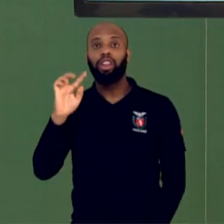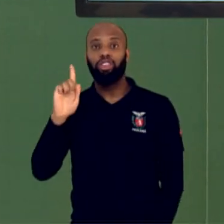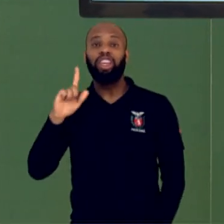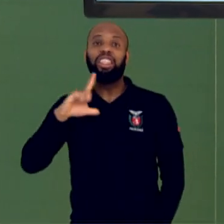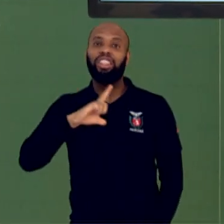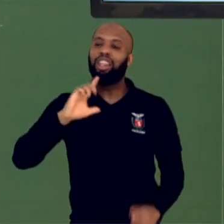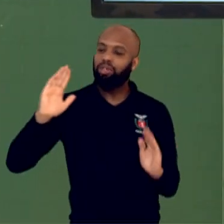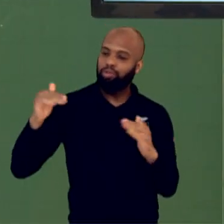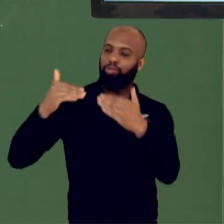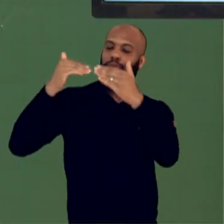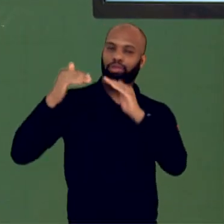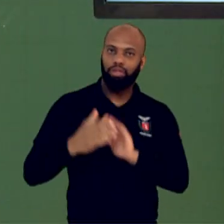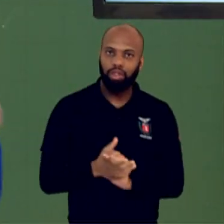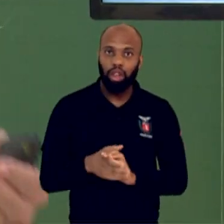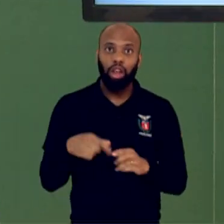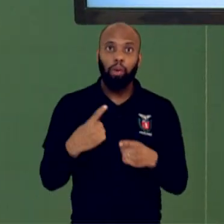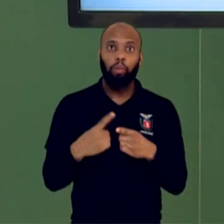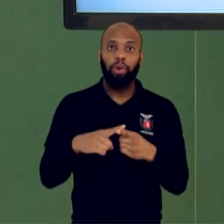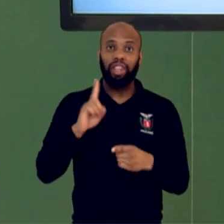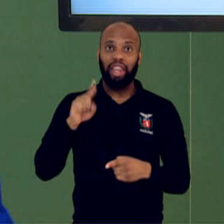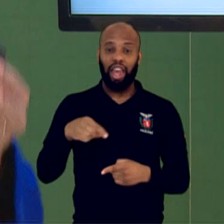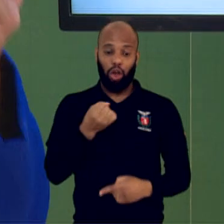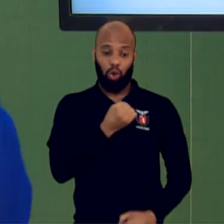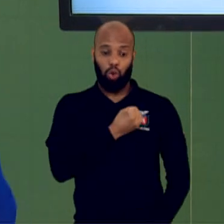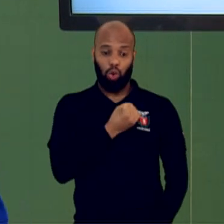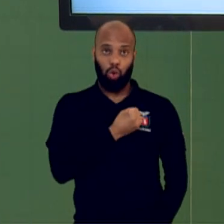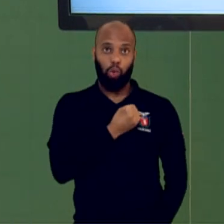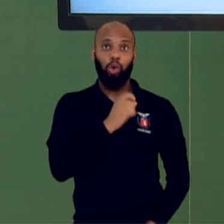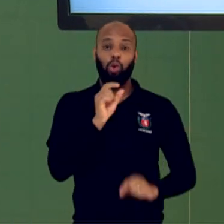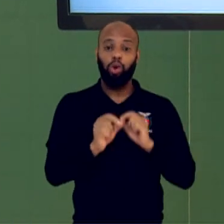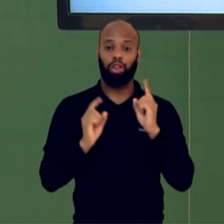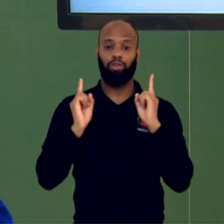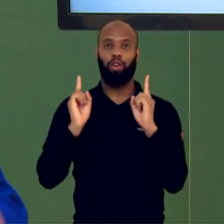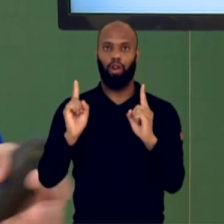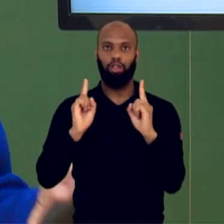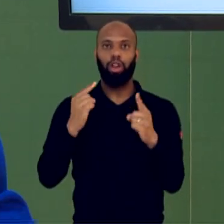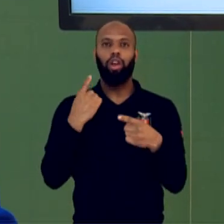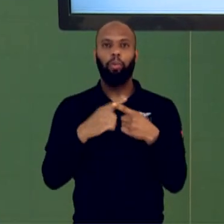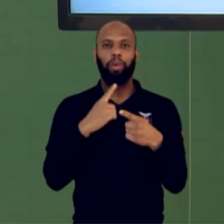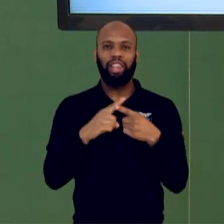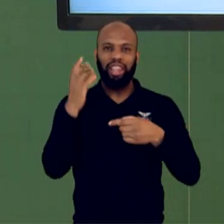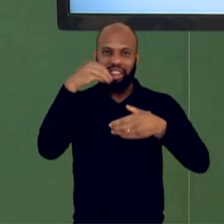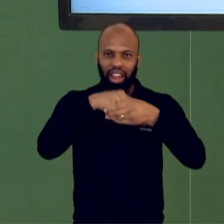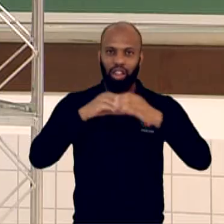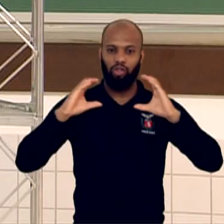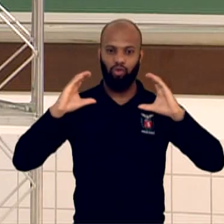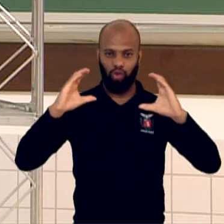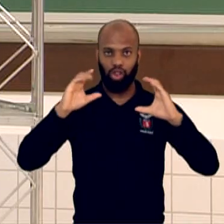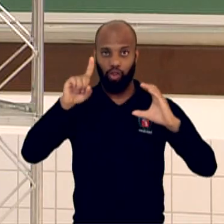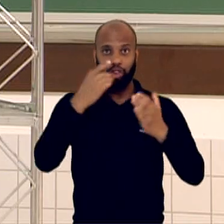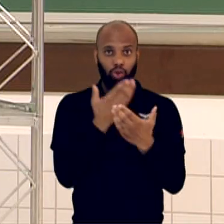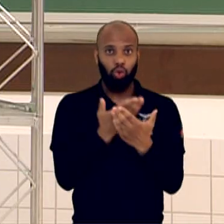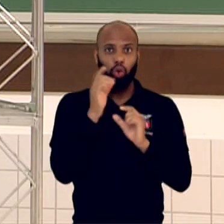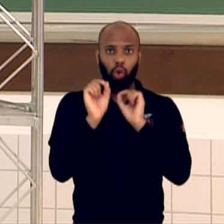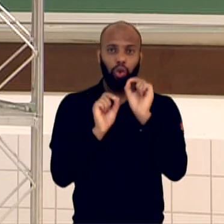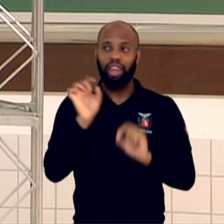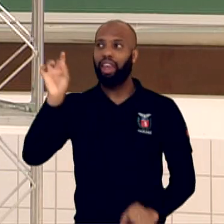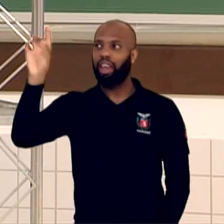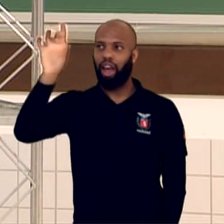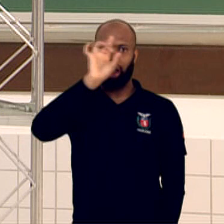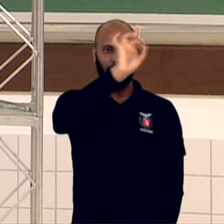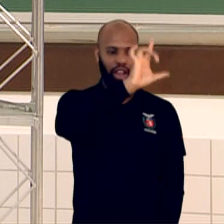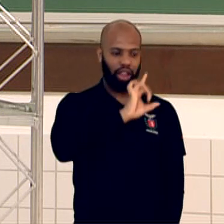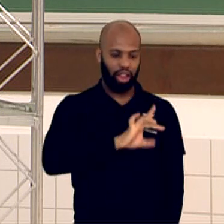questão. Né? Quando eu me refiro ao mesmo valor, estou me referindo ao módulo dele, né? Porque lá nas funções vocês aprenderam que em cada quadrante